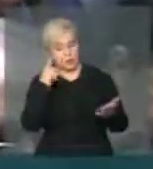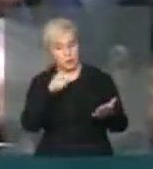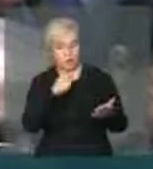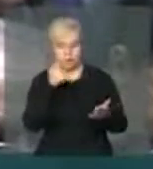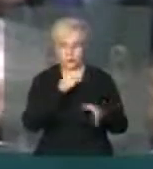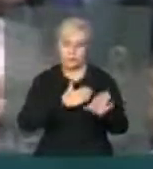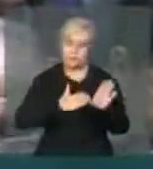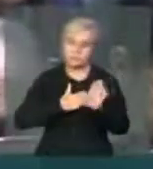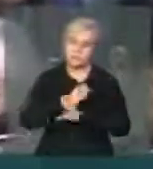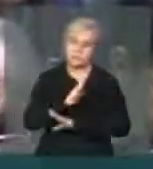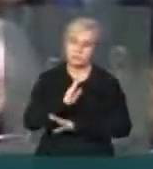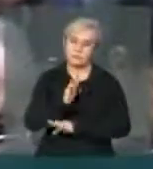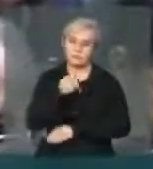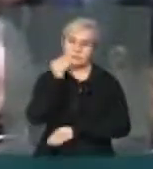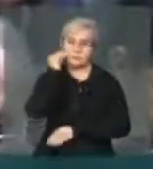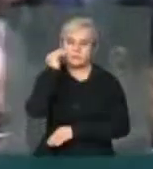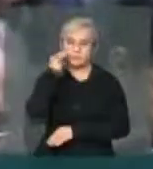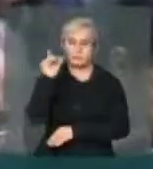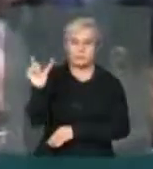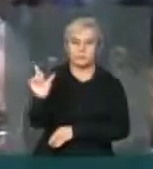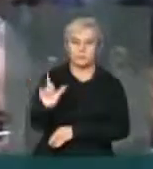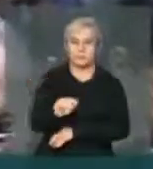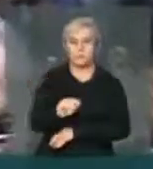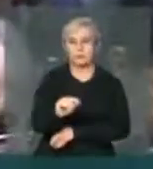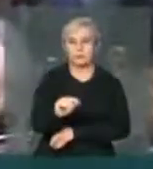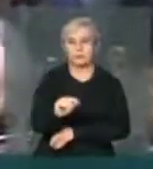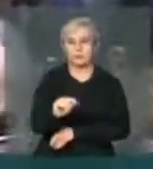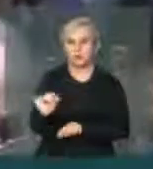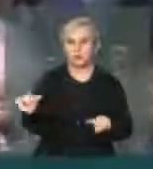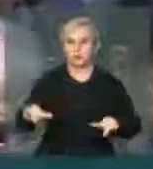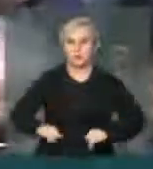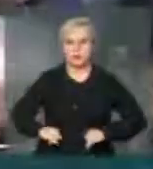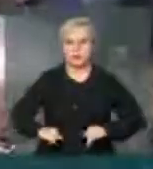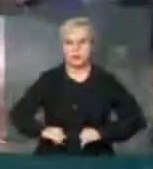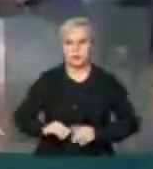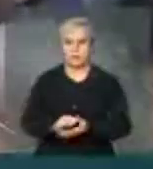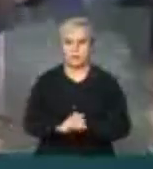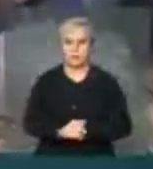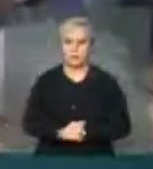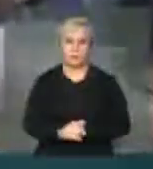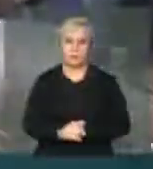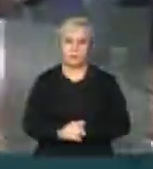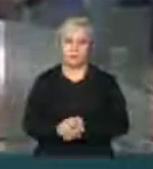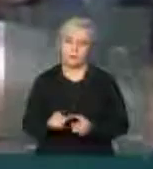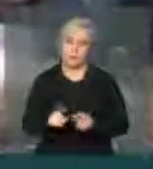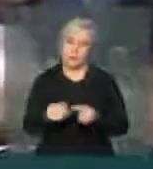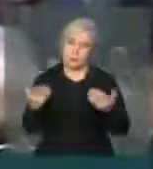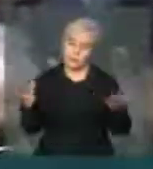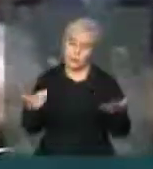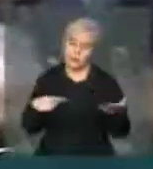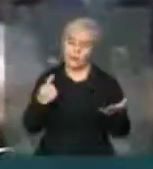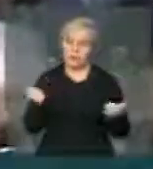que já é para reduzir malefícios, não há nada positivo, mas é o que nos resta